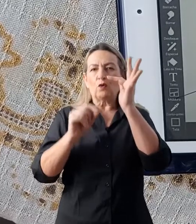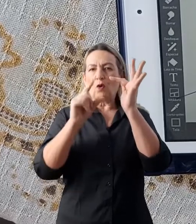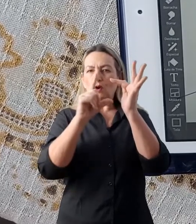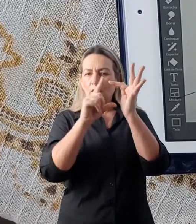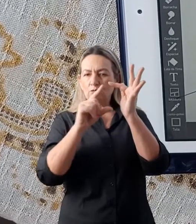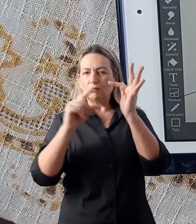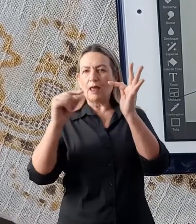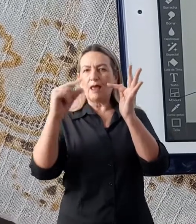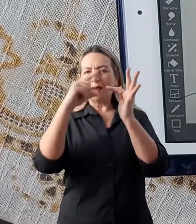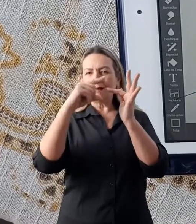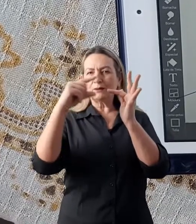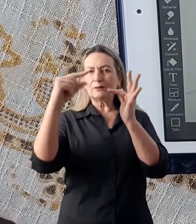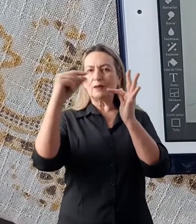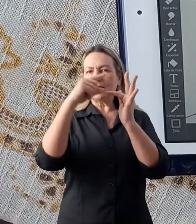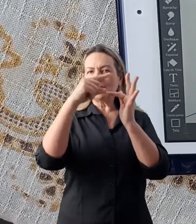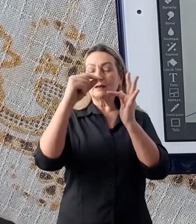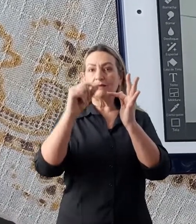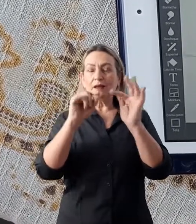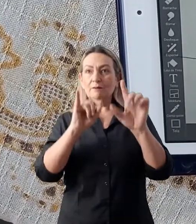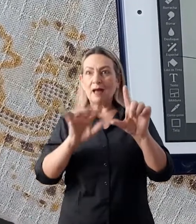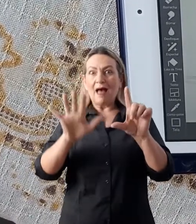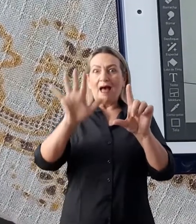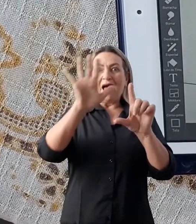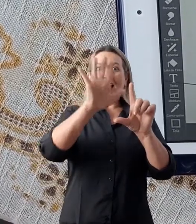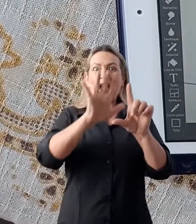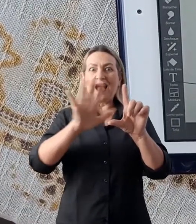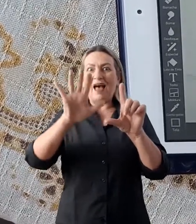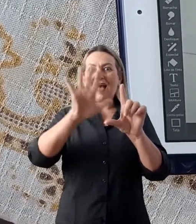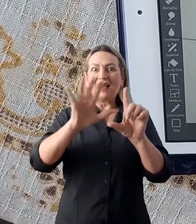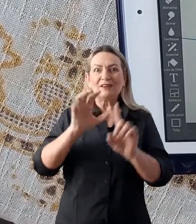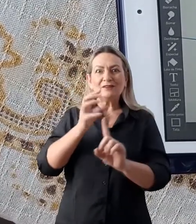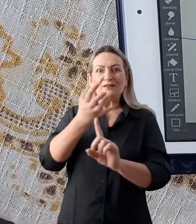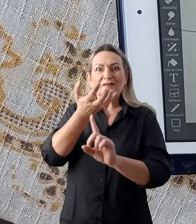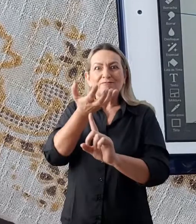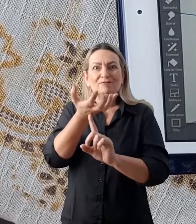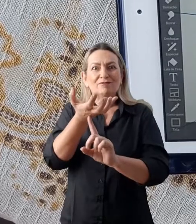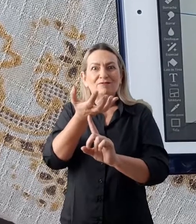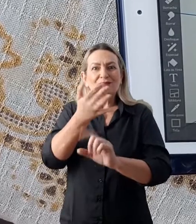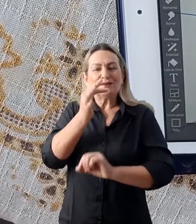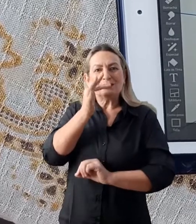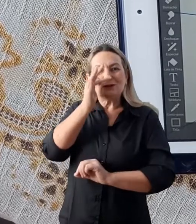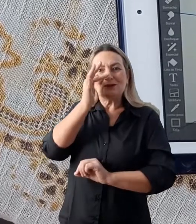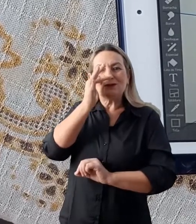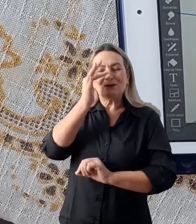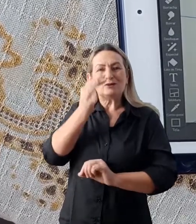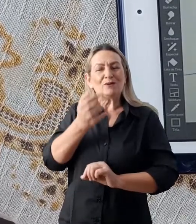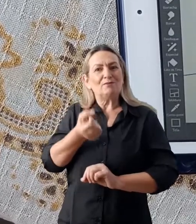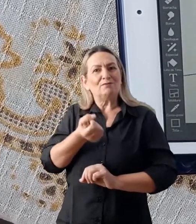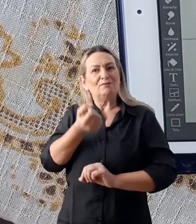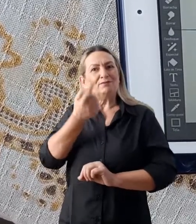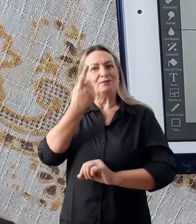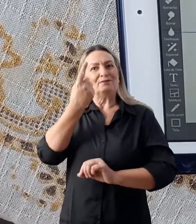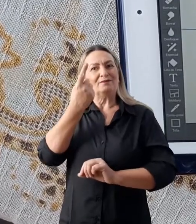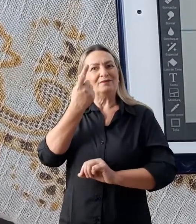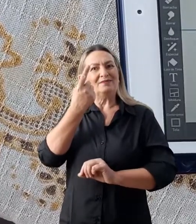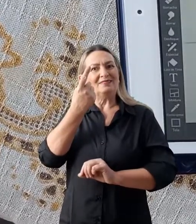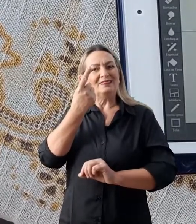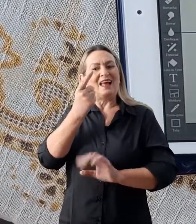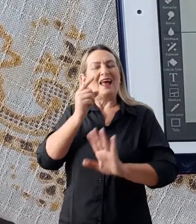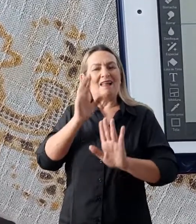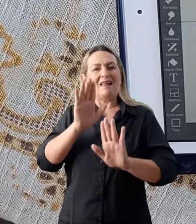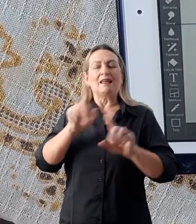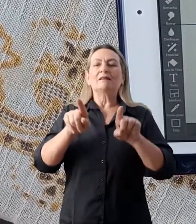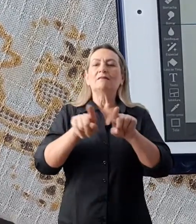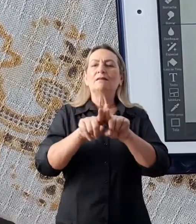bastante de flor, fica muito bonito. E lembra também a questão de lótus. Né? As mandalas elas